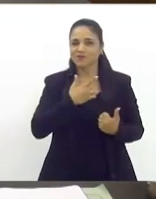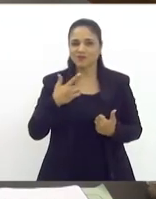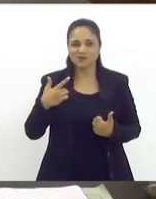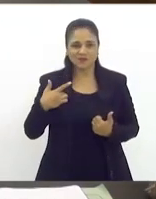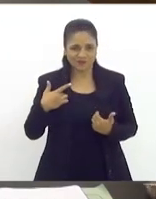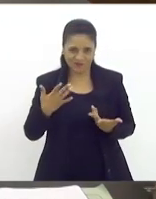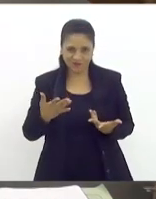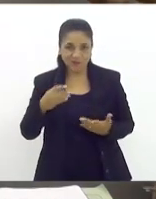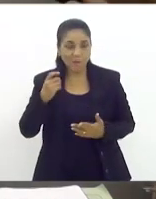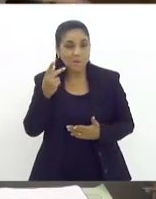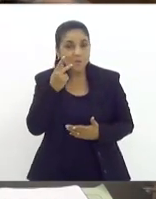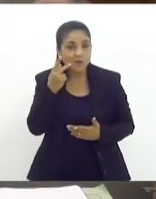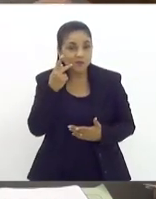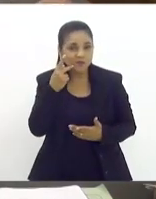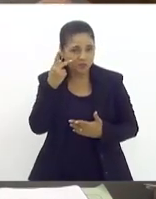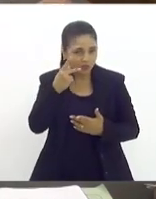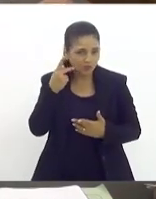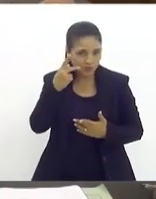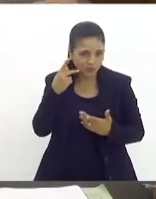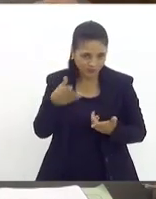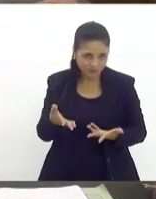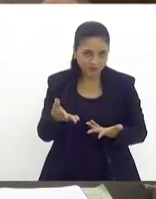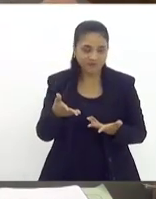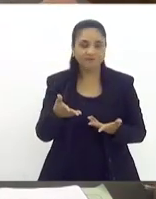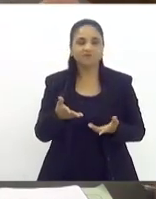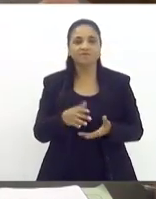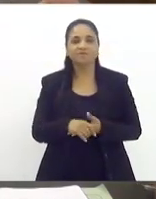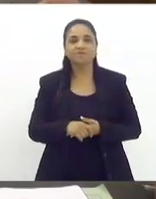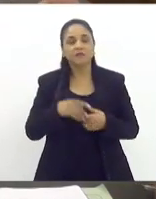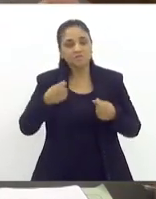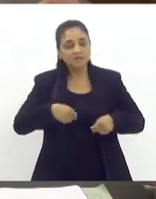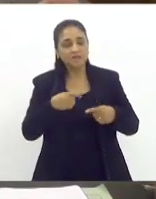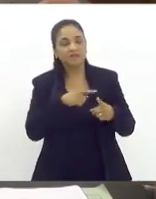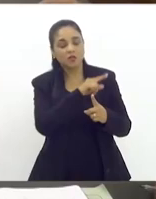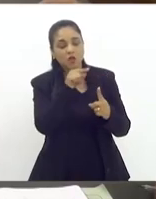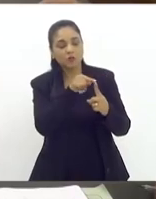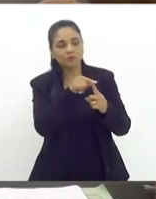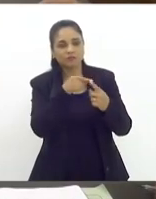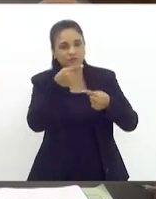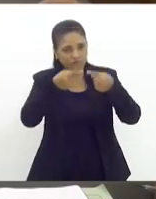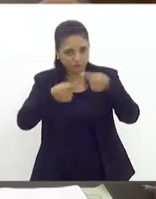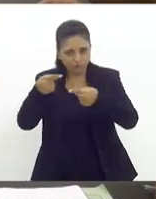razão. Dois minutinhos. Lógico. Presidente,